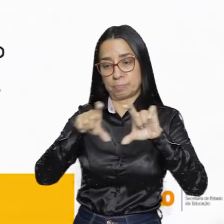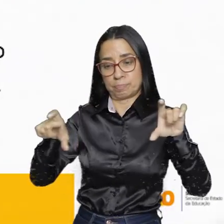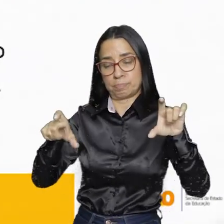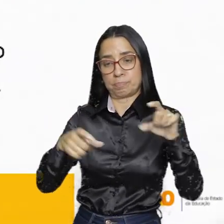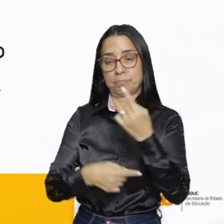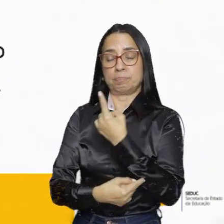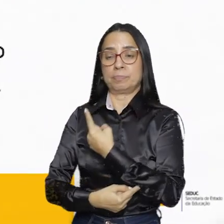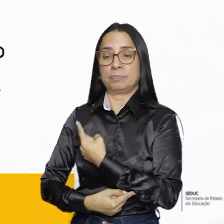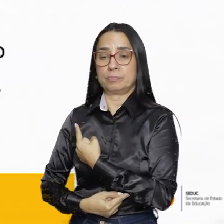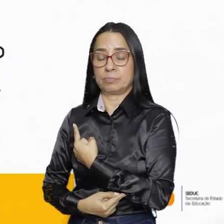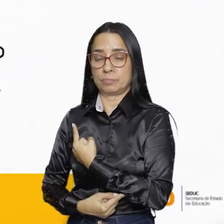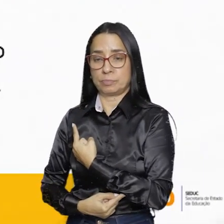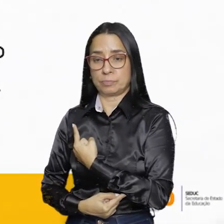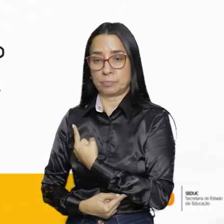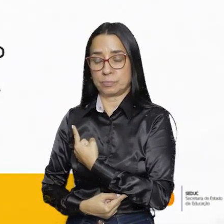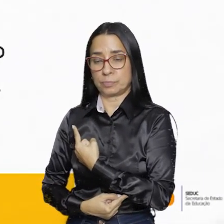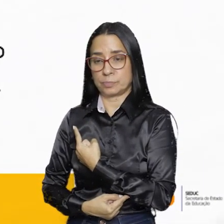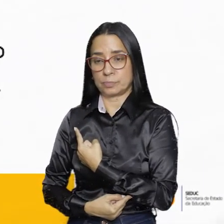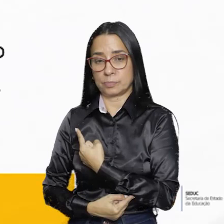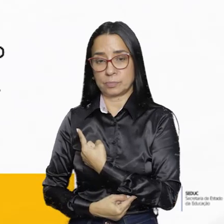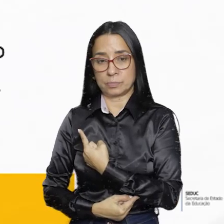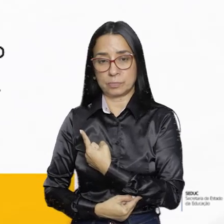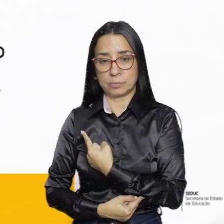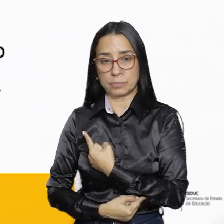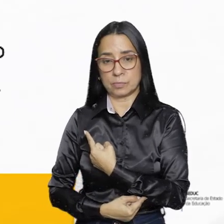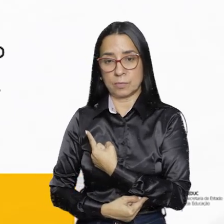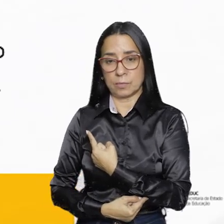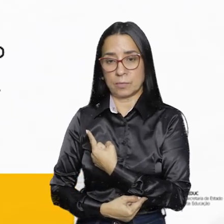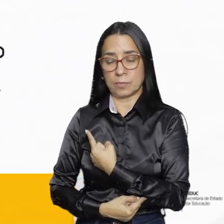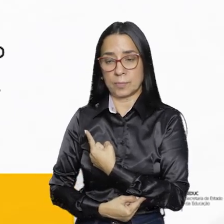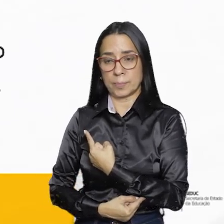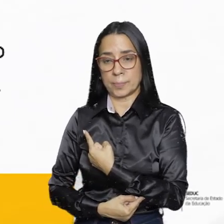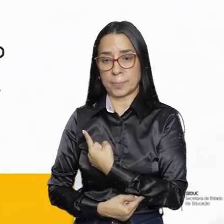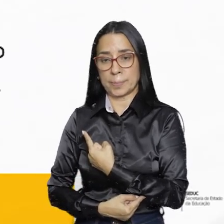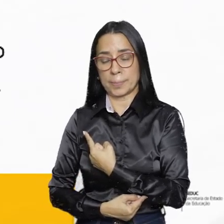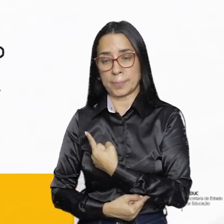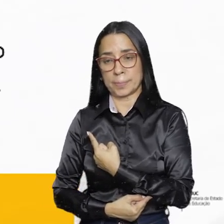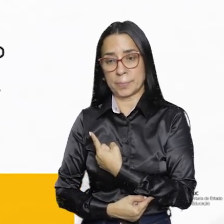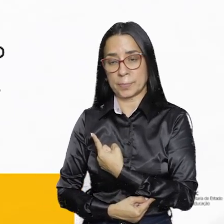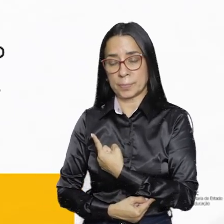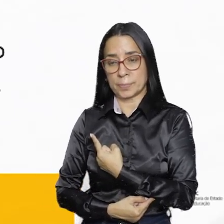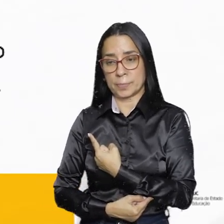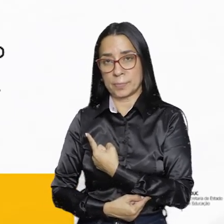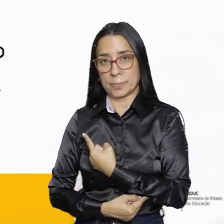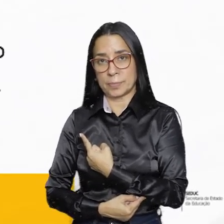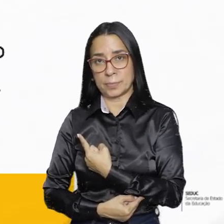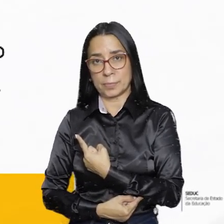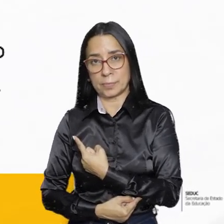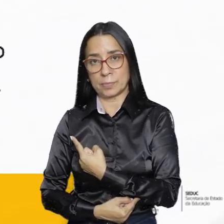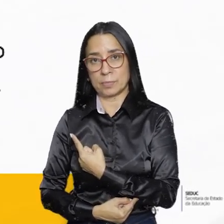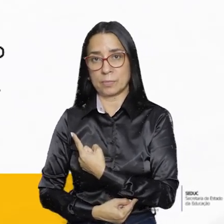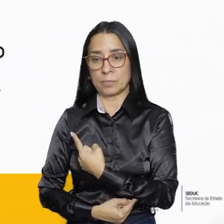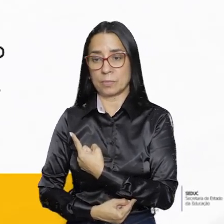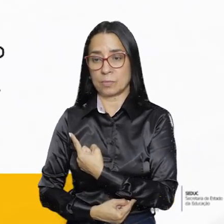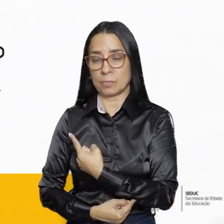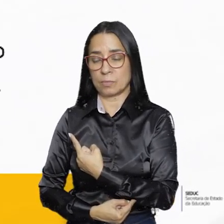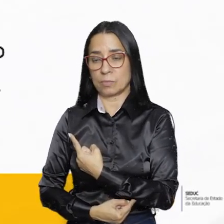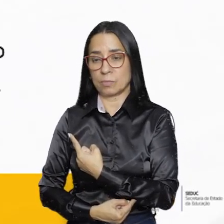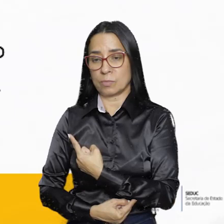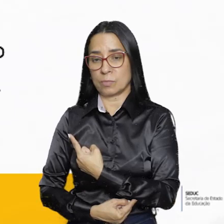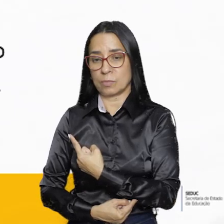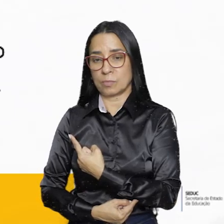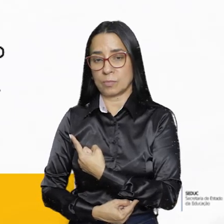alguns escravos morreram em consequência da violência essencial à sua captura na África. Muitos